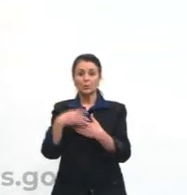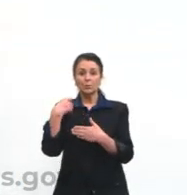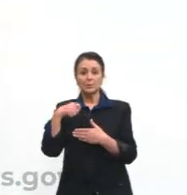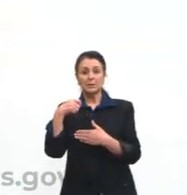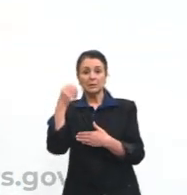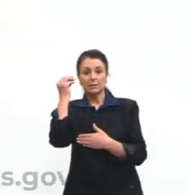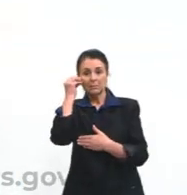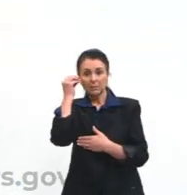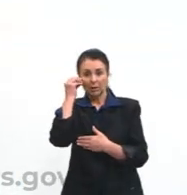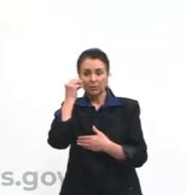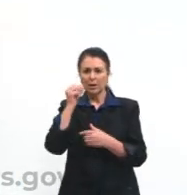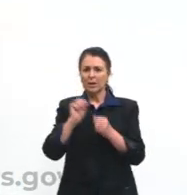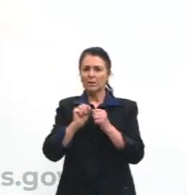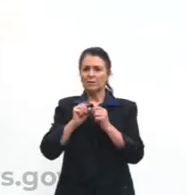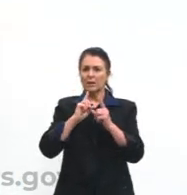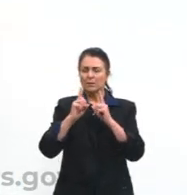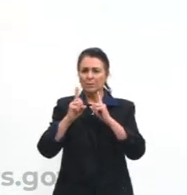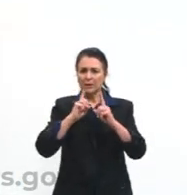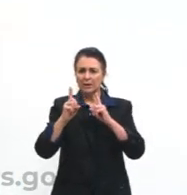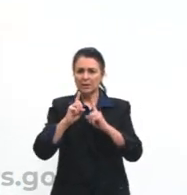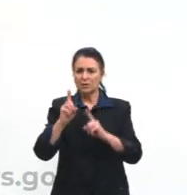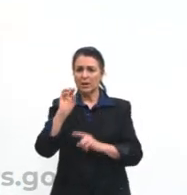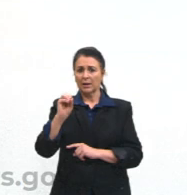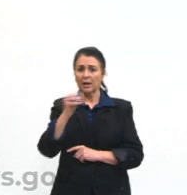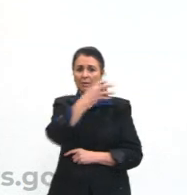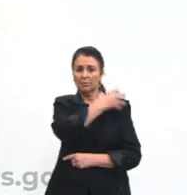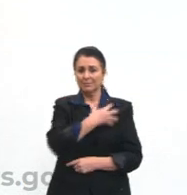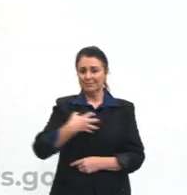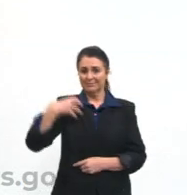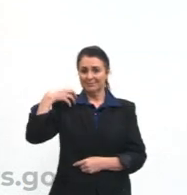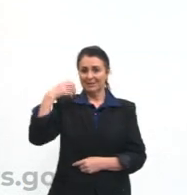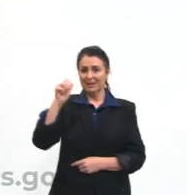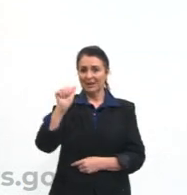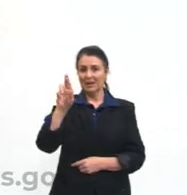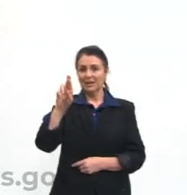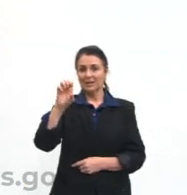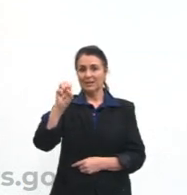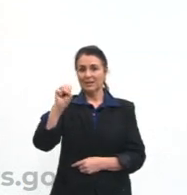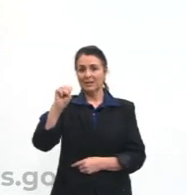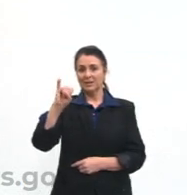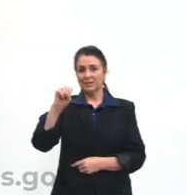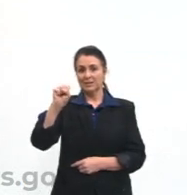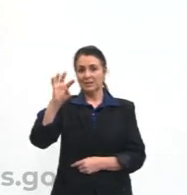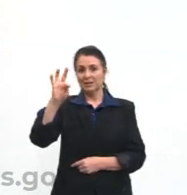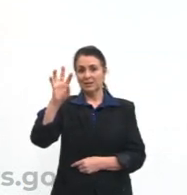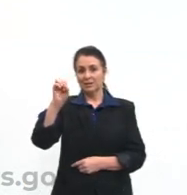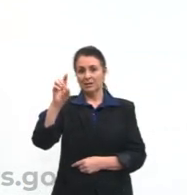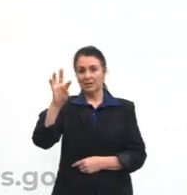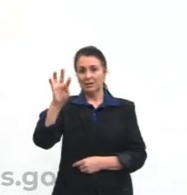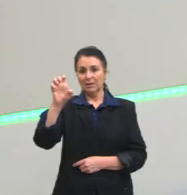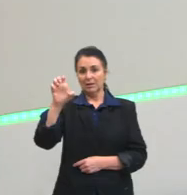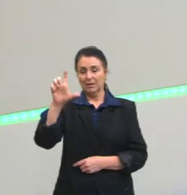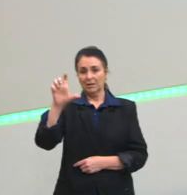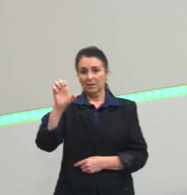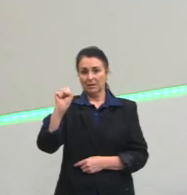criticar muito Aristóteles que que eu disse tóteles falar árvores Todos falavam aqui através do silogismo bom né através da